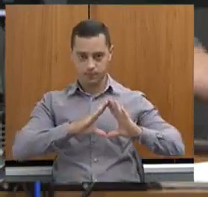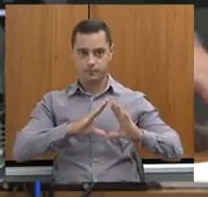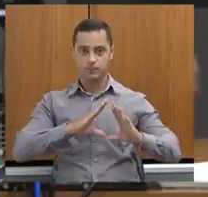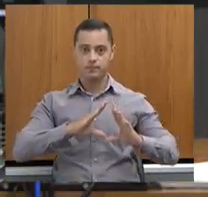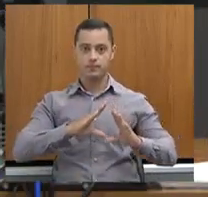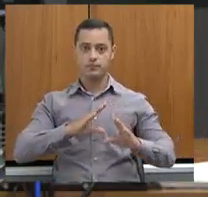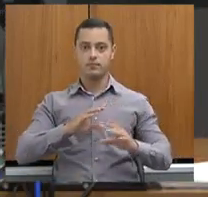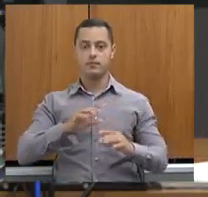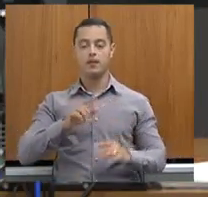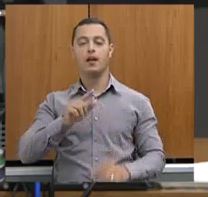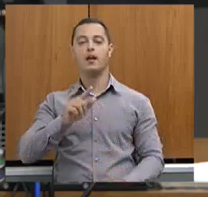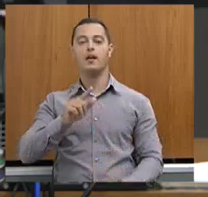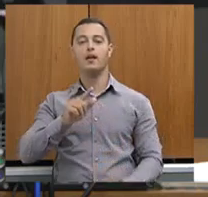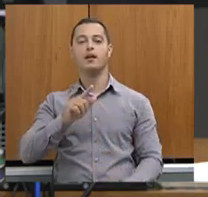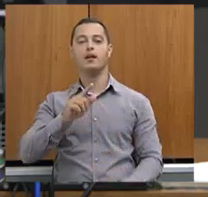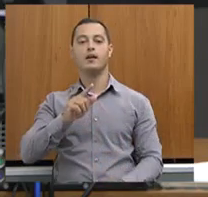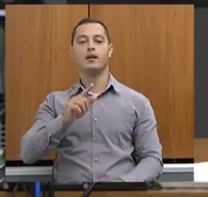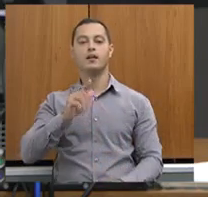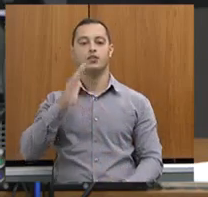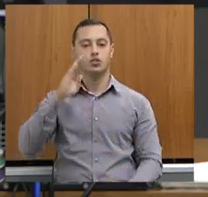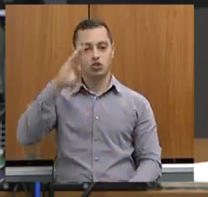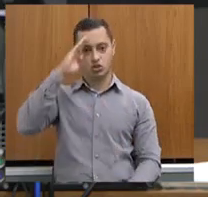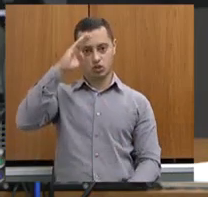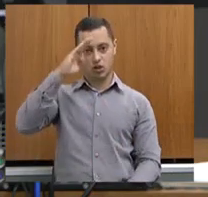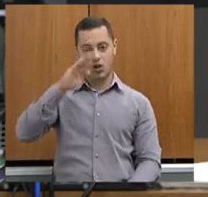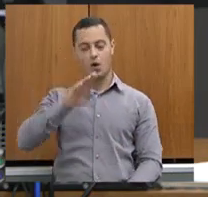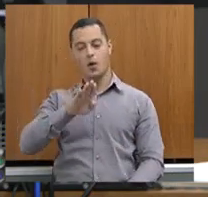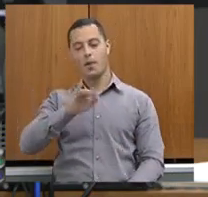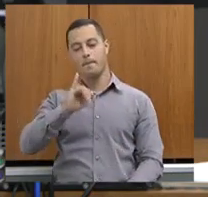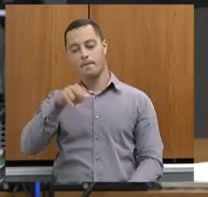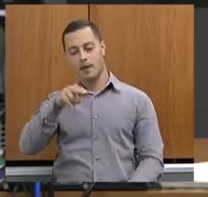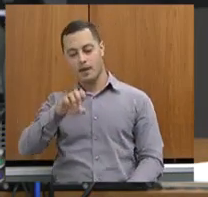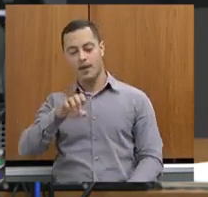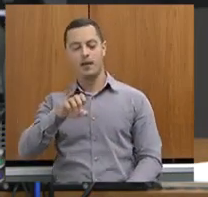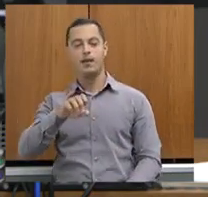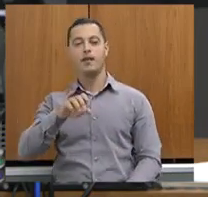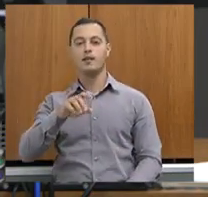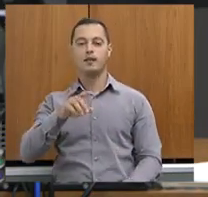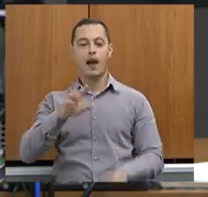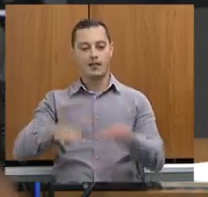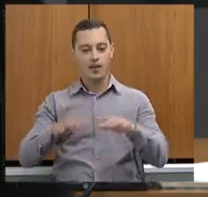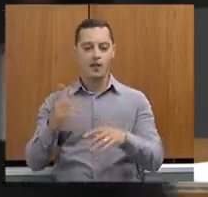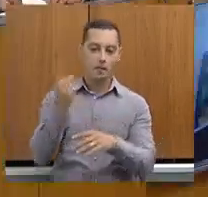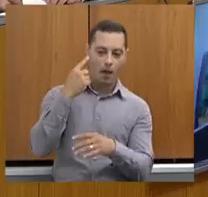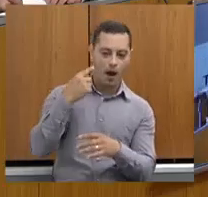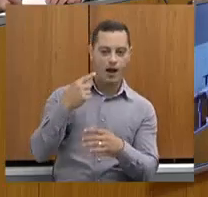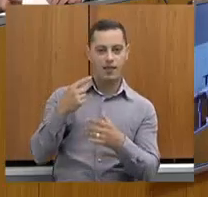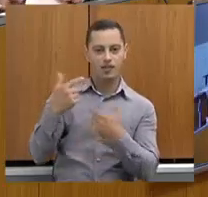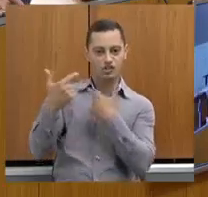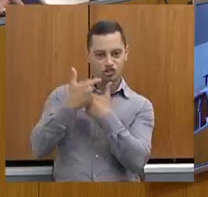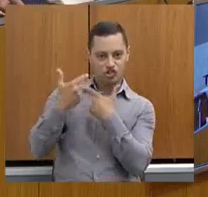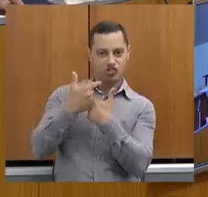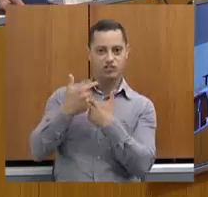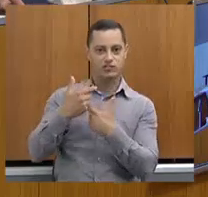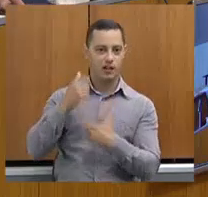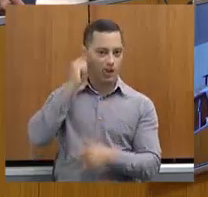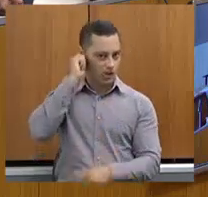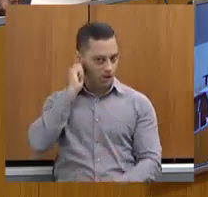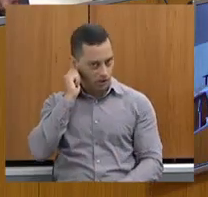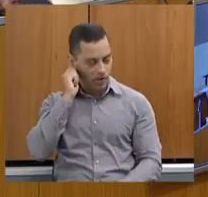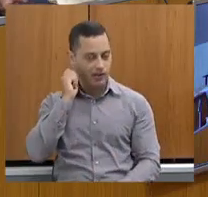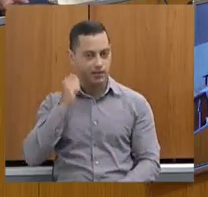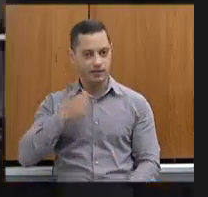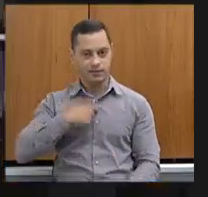momentos General bini me acompanhava e às vezes xingava dava dura em mim eu lembro